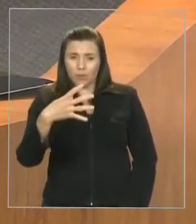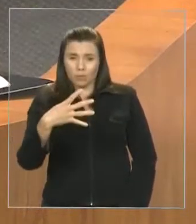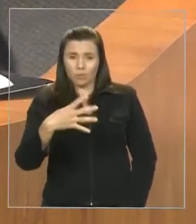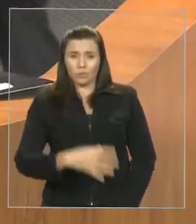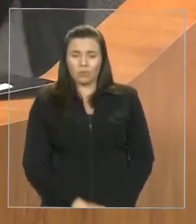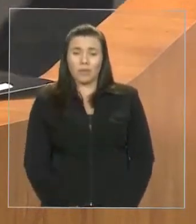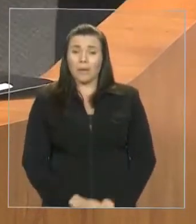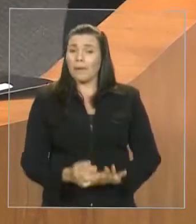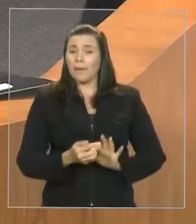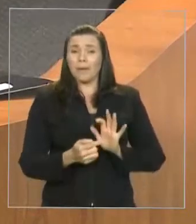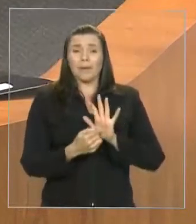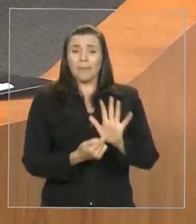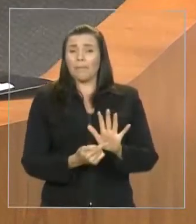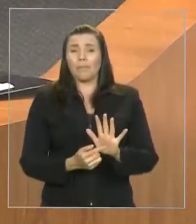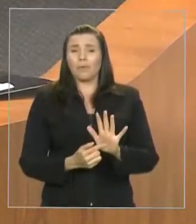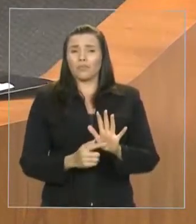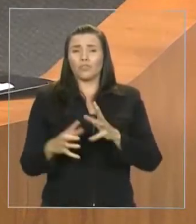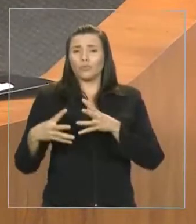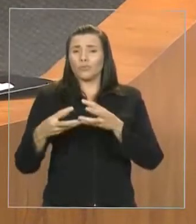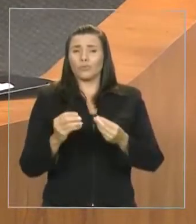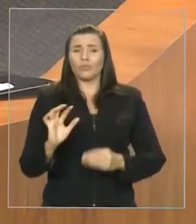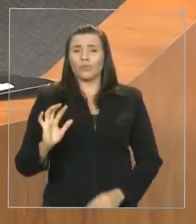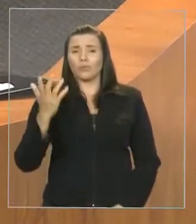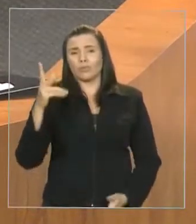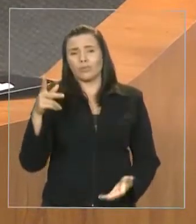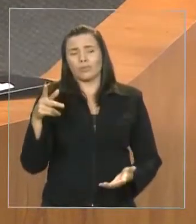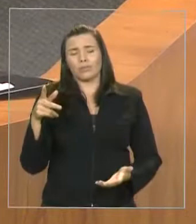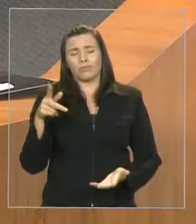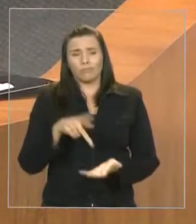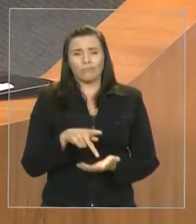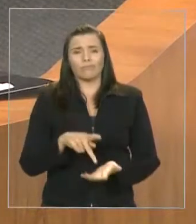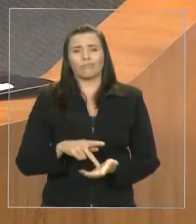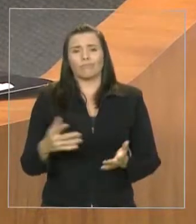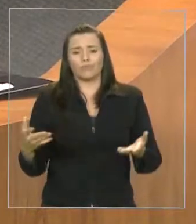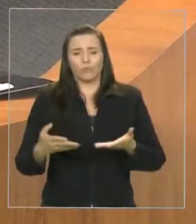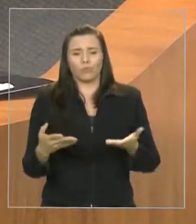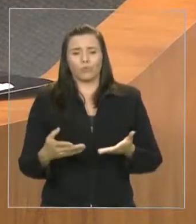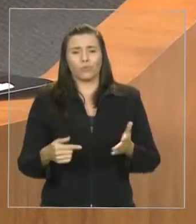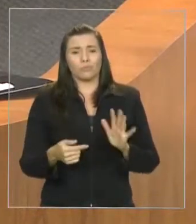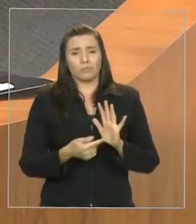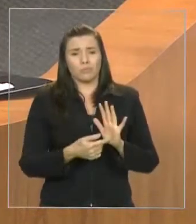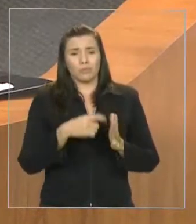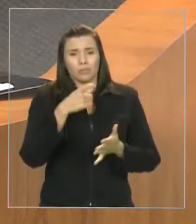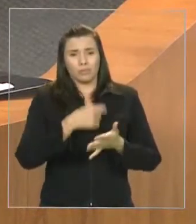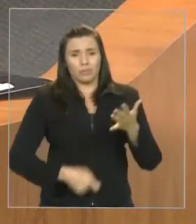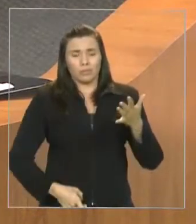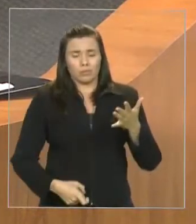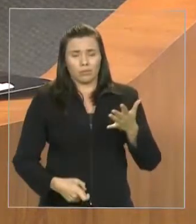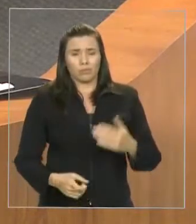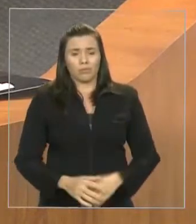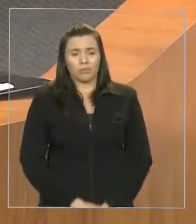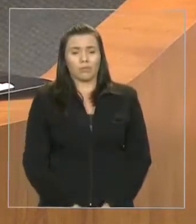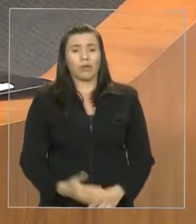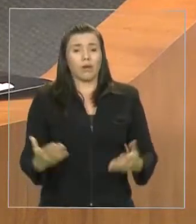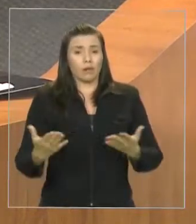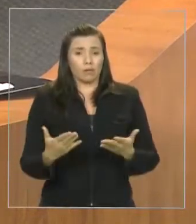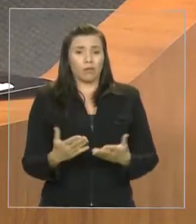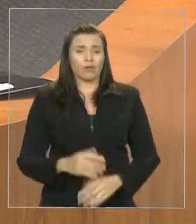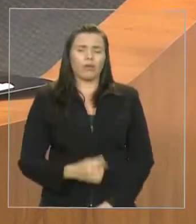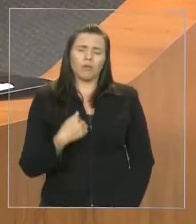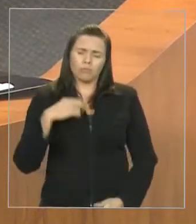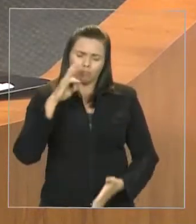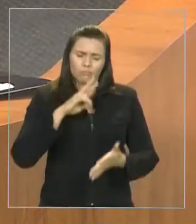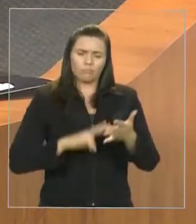hoje. E é com esse texto, senhoras e senhores, que eu passo a ler a sua essência mais uma